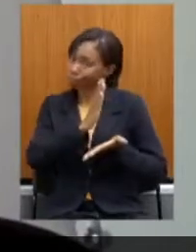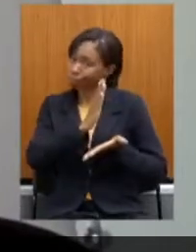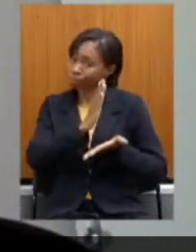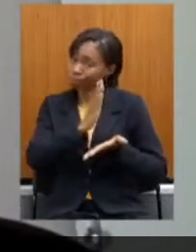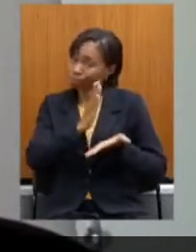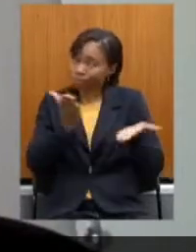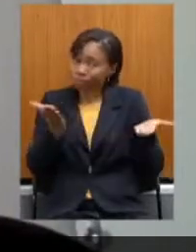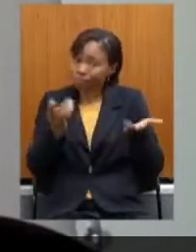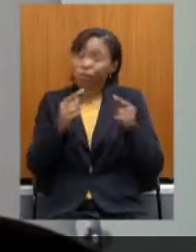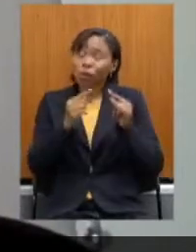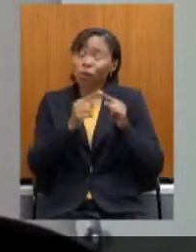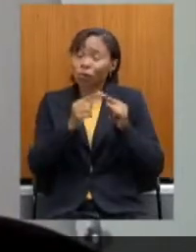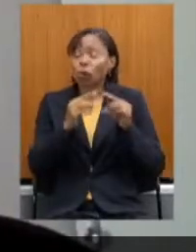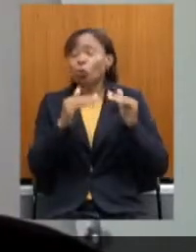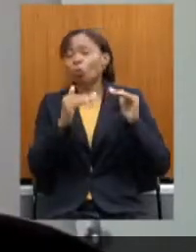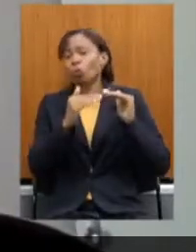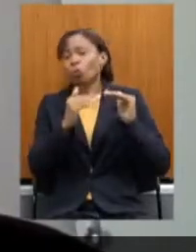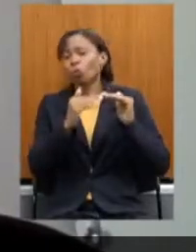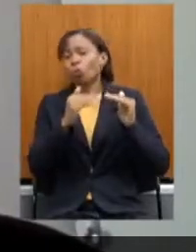de